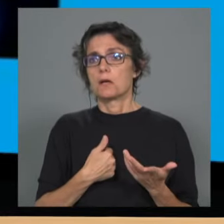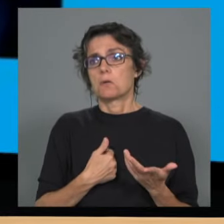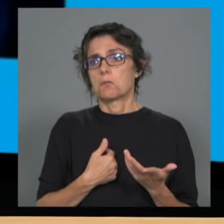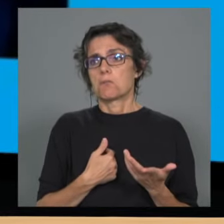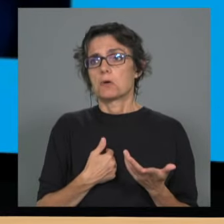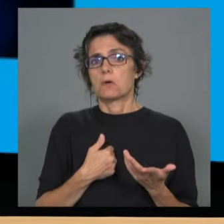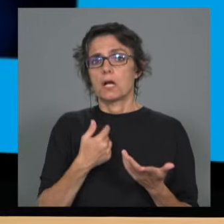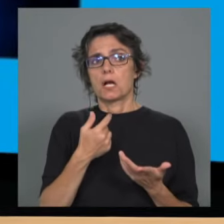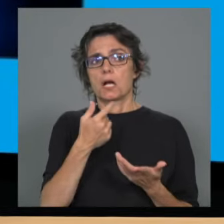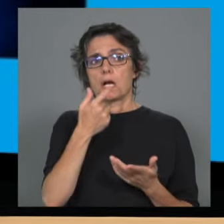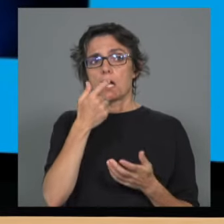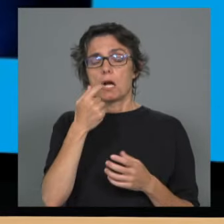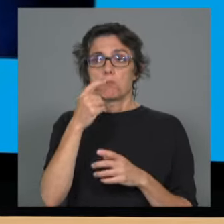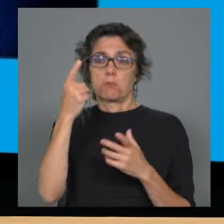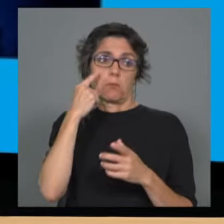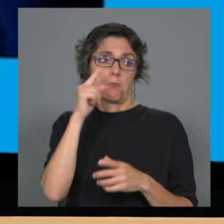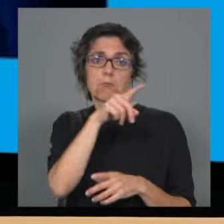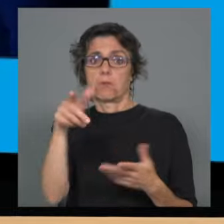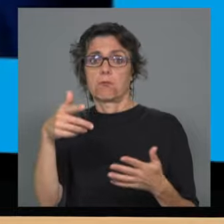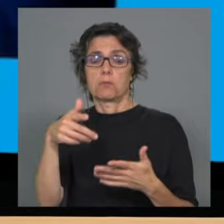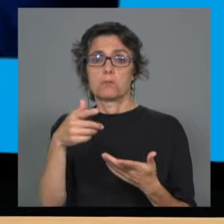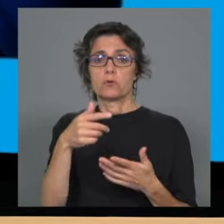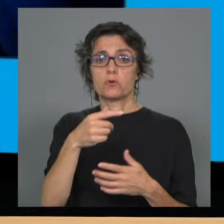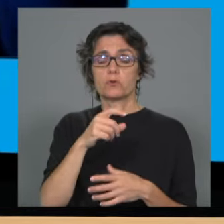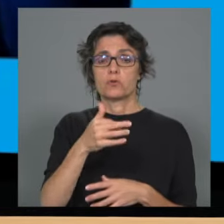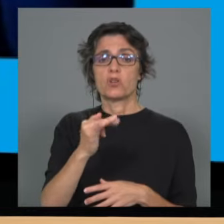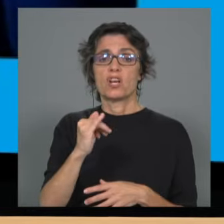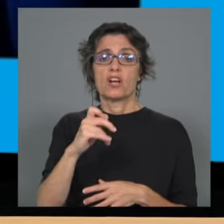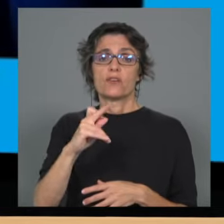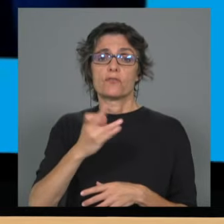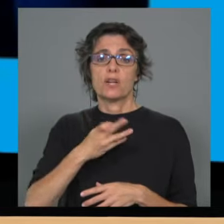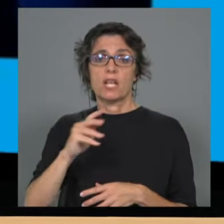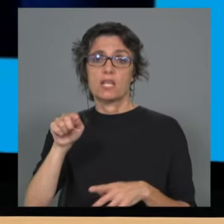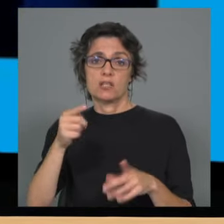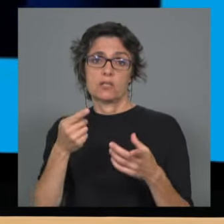dizer, a gente vê frades nas novelas, nos filmes, mas quer dizer, se calhar na vida real não